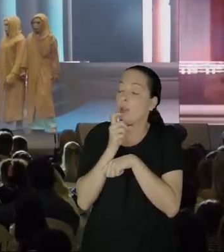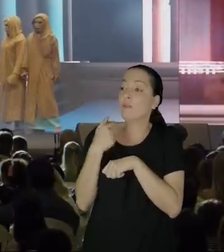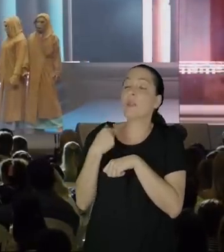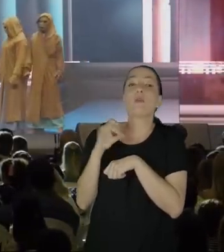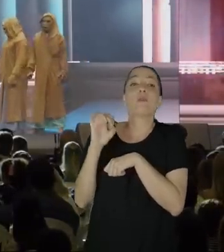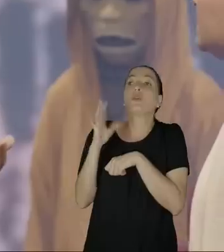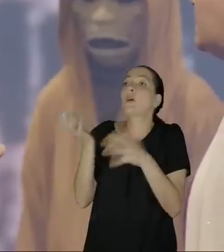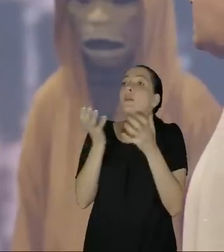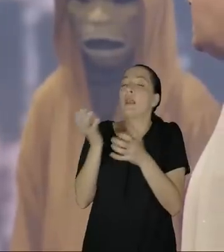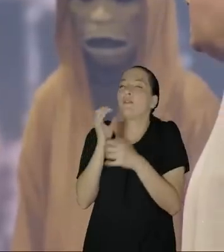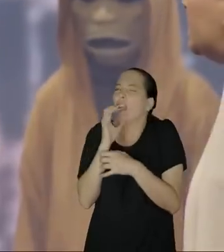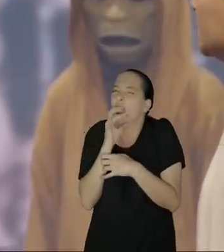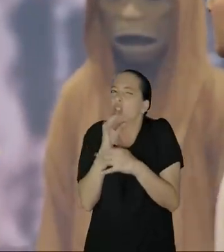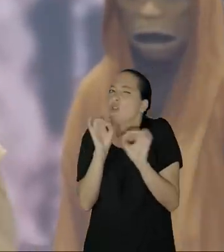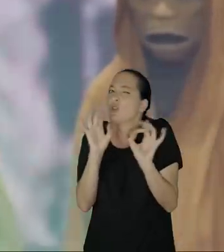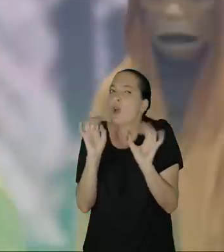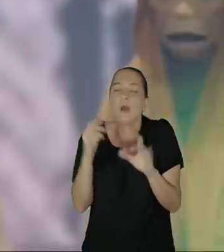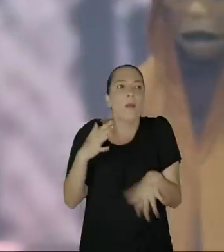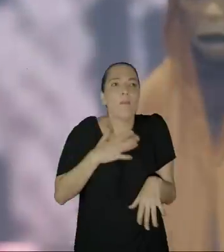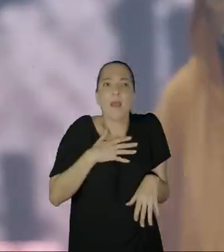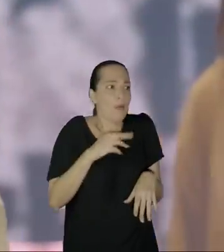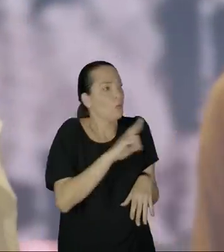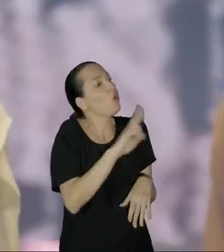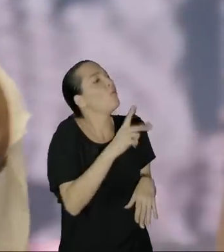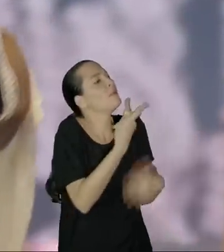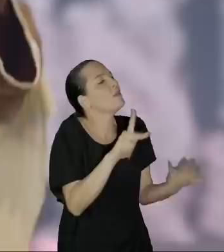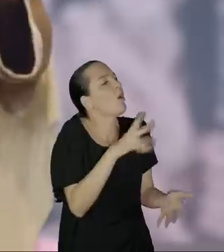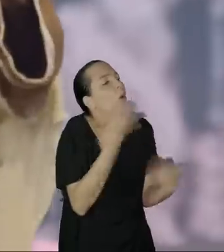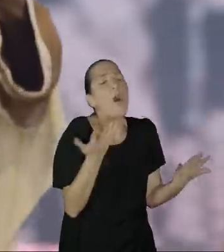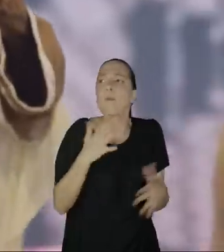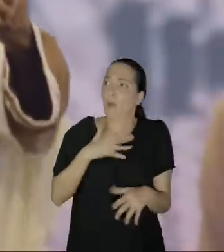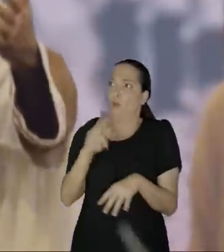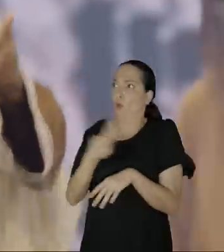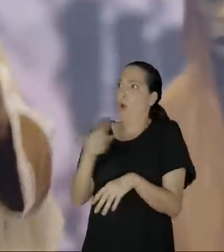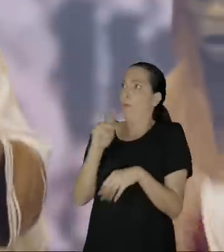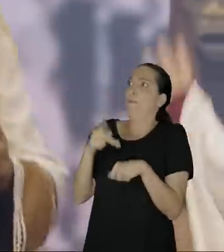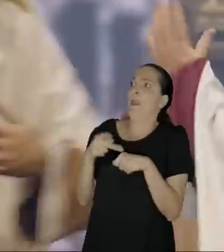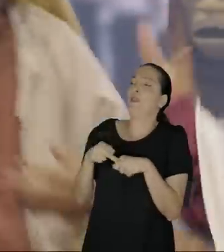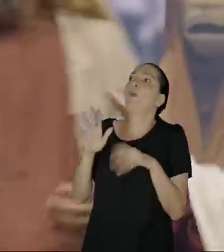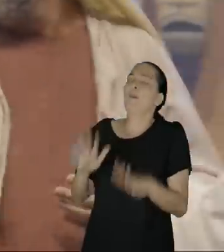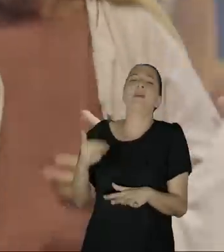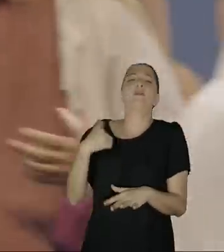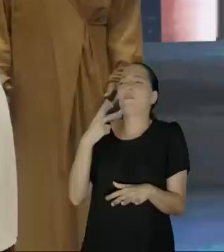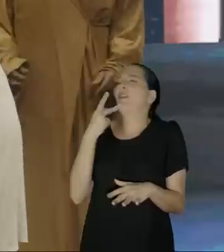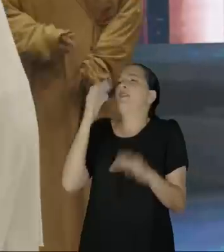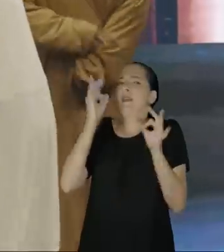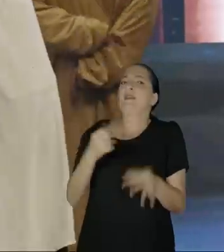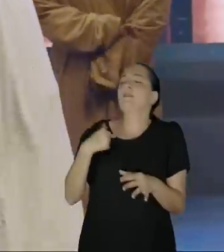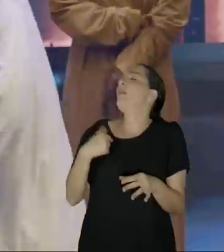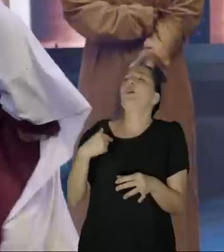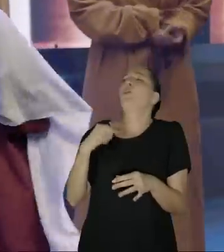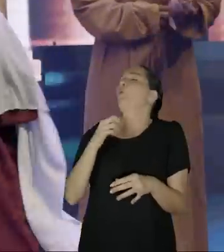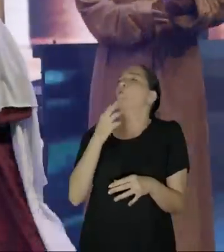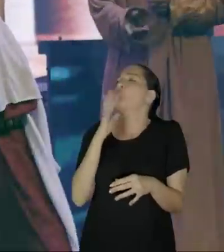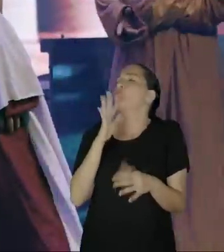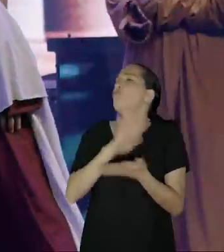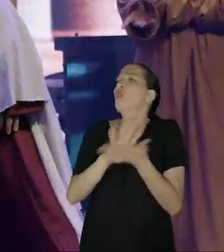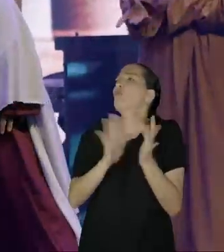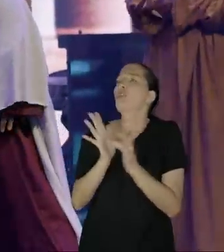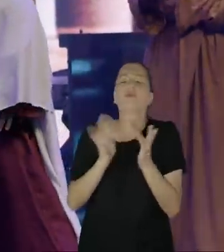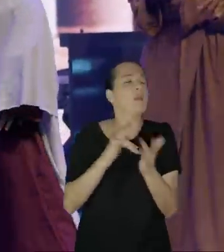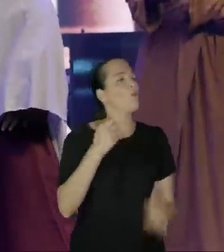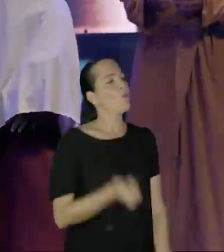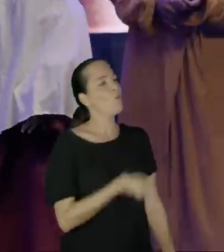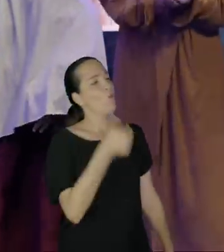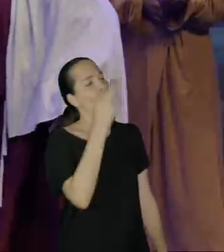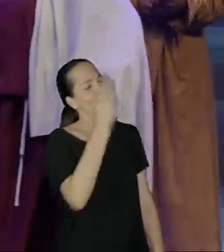nome? Meu nome é Pedro, mas afirmo com certeza, não conheço esse Jesus. Tenho quase certeza que você era